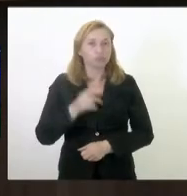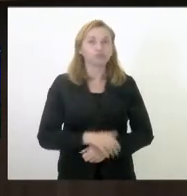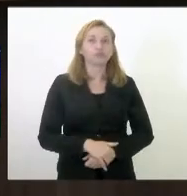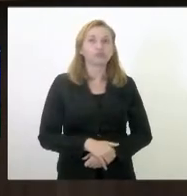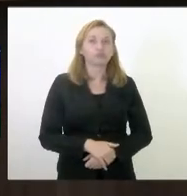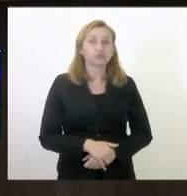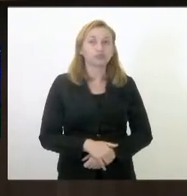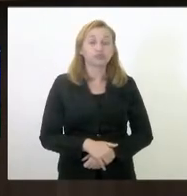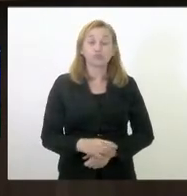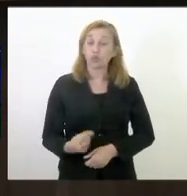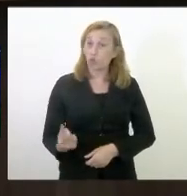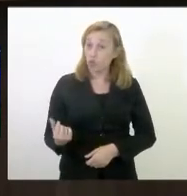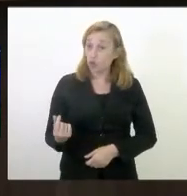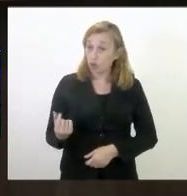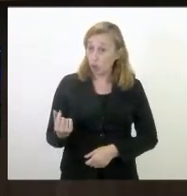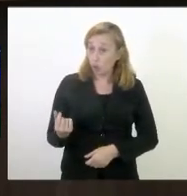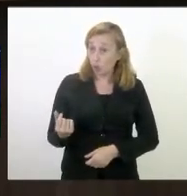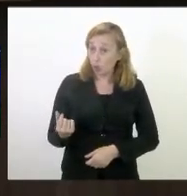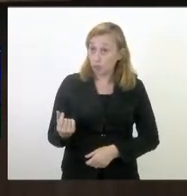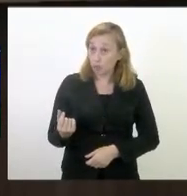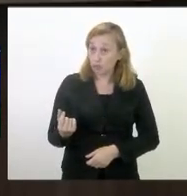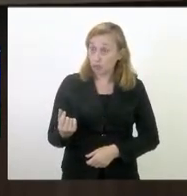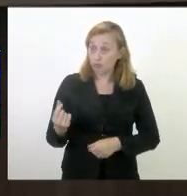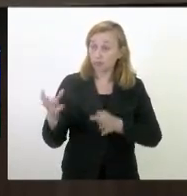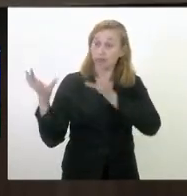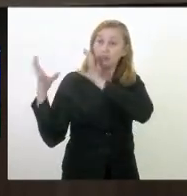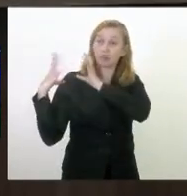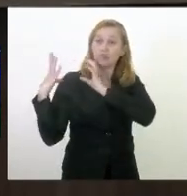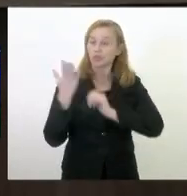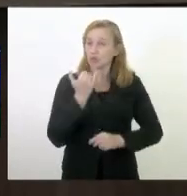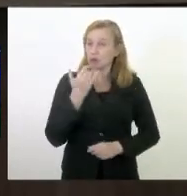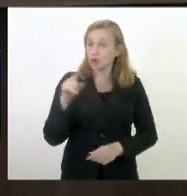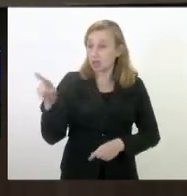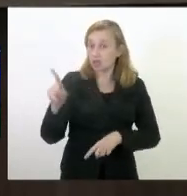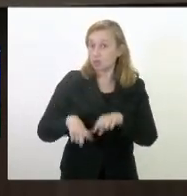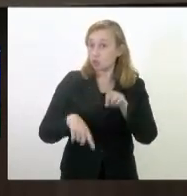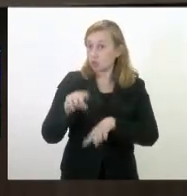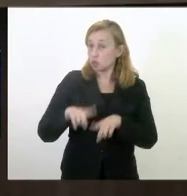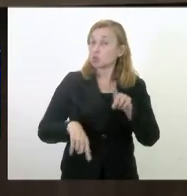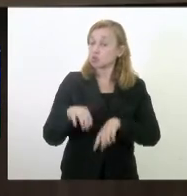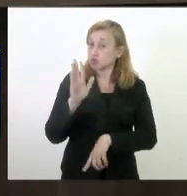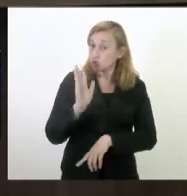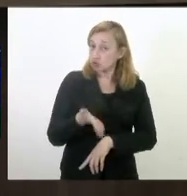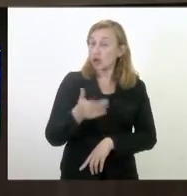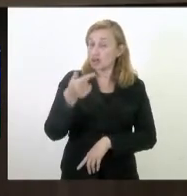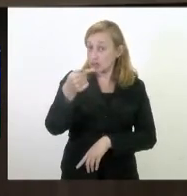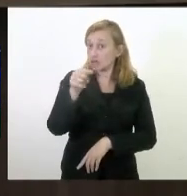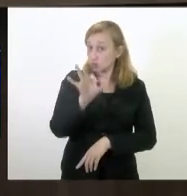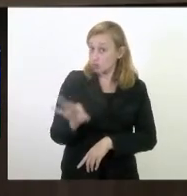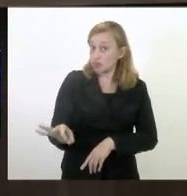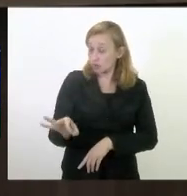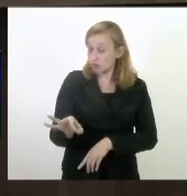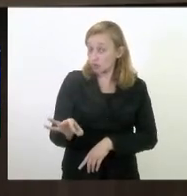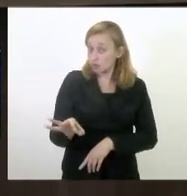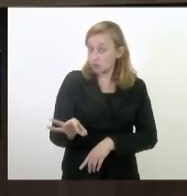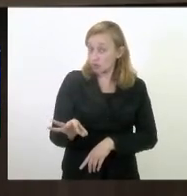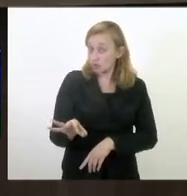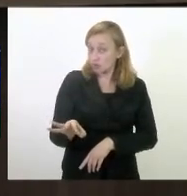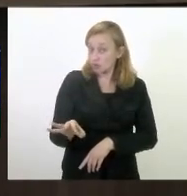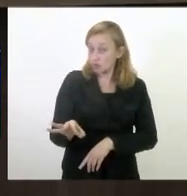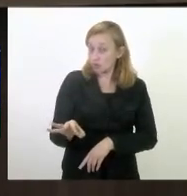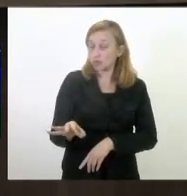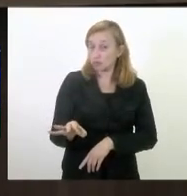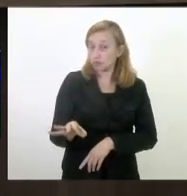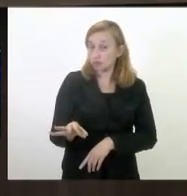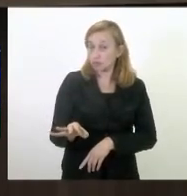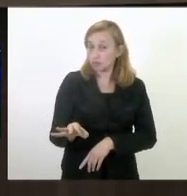e esse valor, que é o valor da cesta básica para esses produtos, já decorre 7% de alíquota sobre